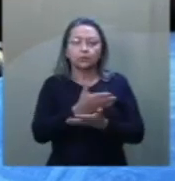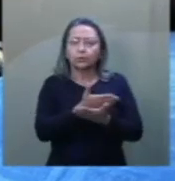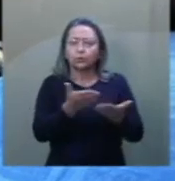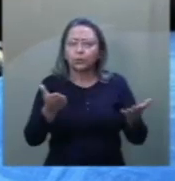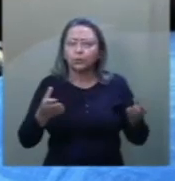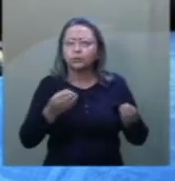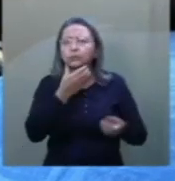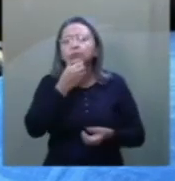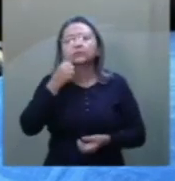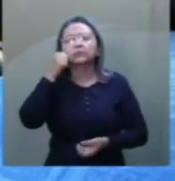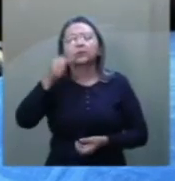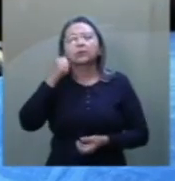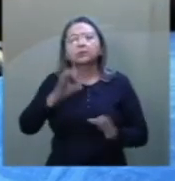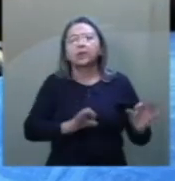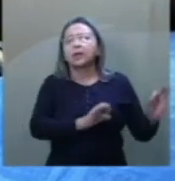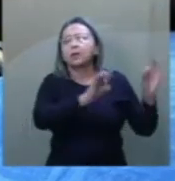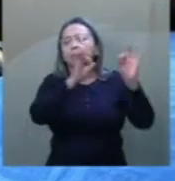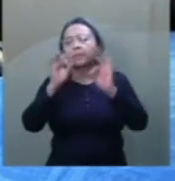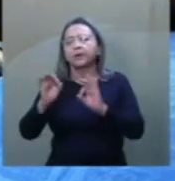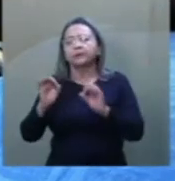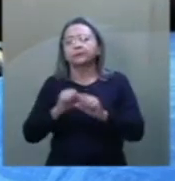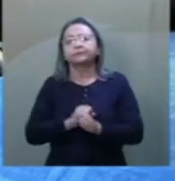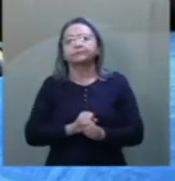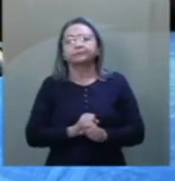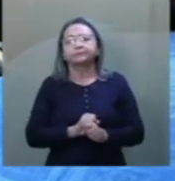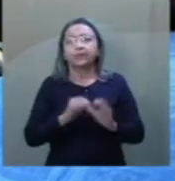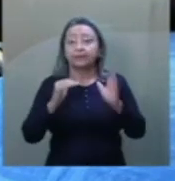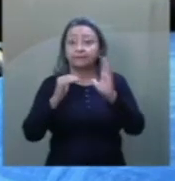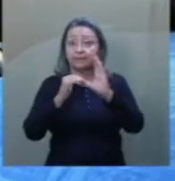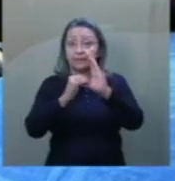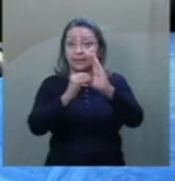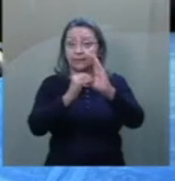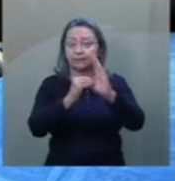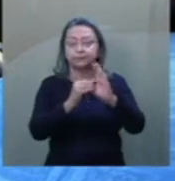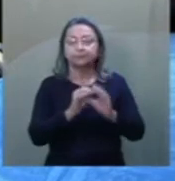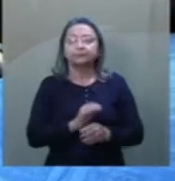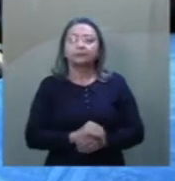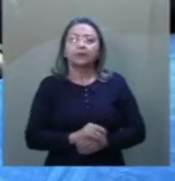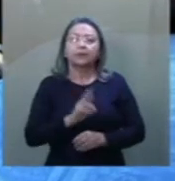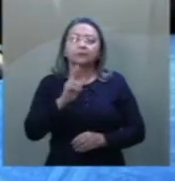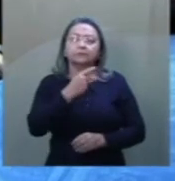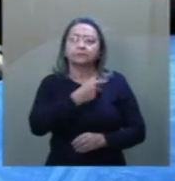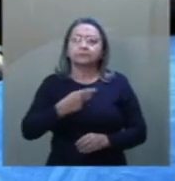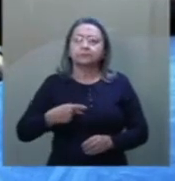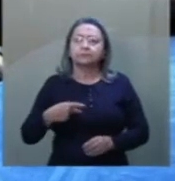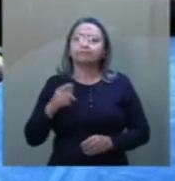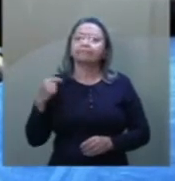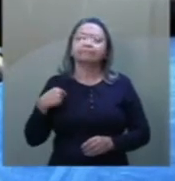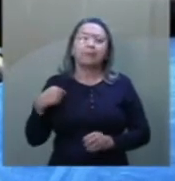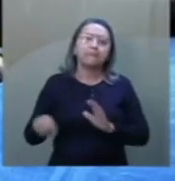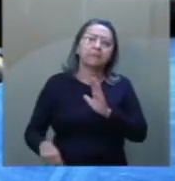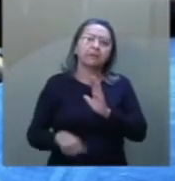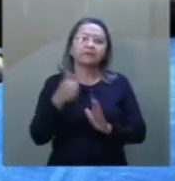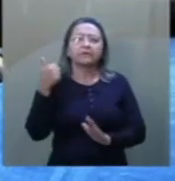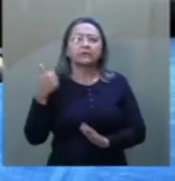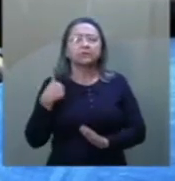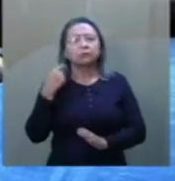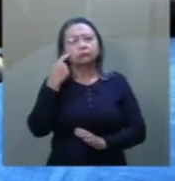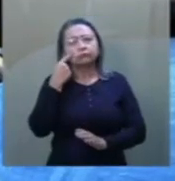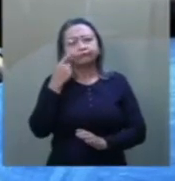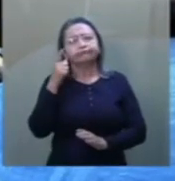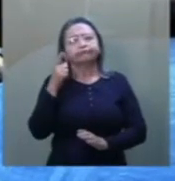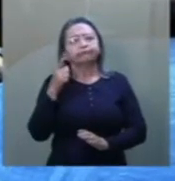acompanham pelo sistema de comunicação da TV Senado. Senhor presidente, pela primeira vez vejo surgir